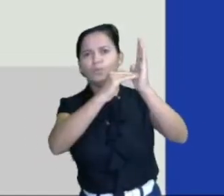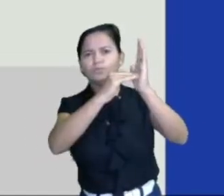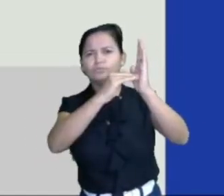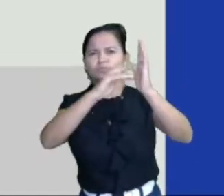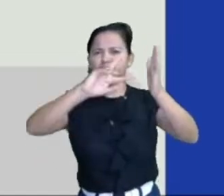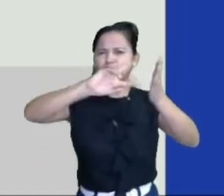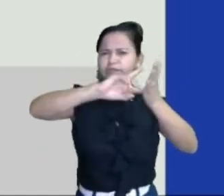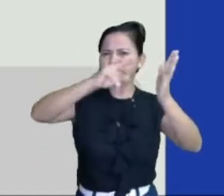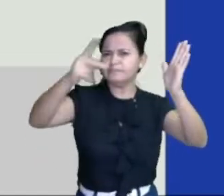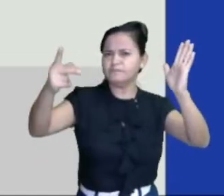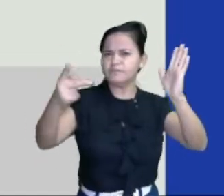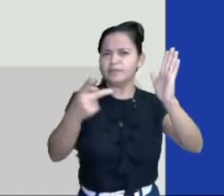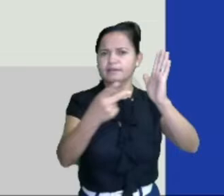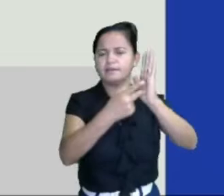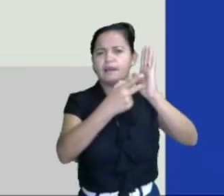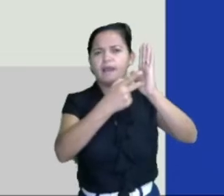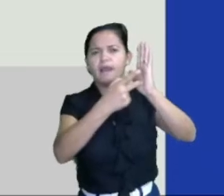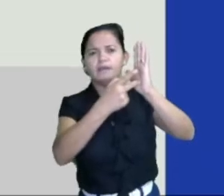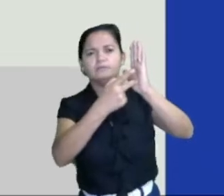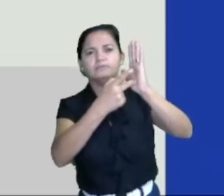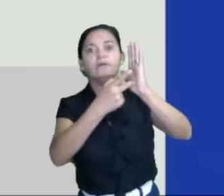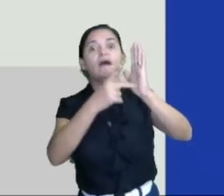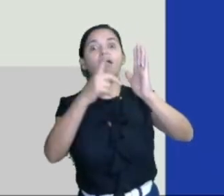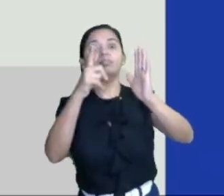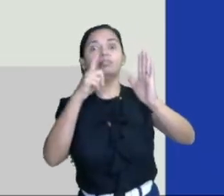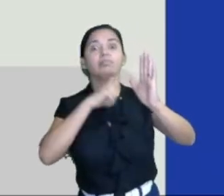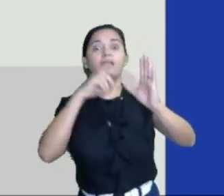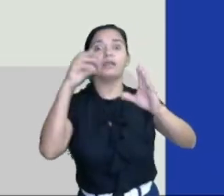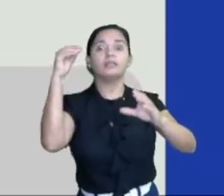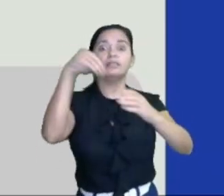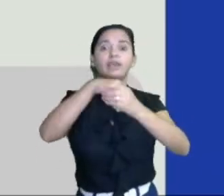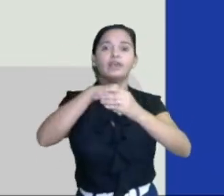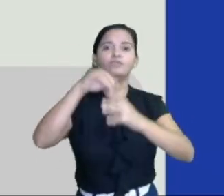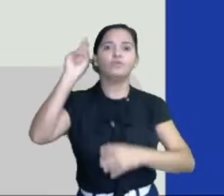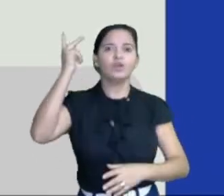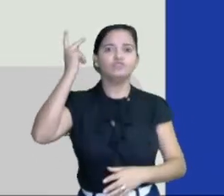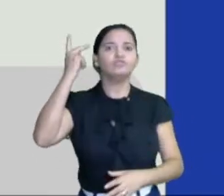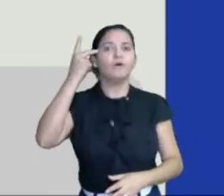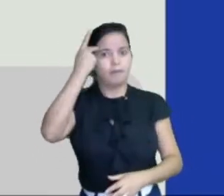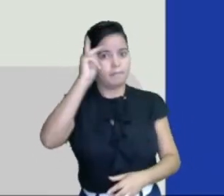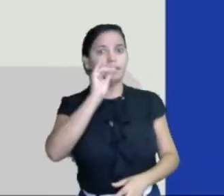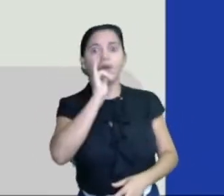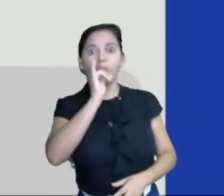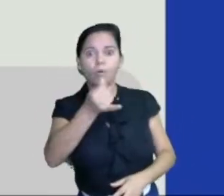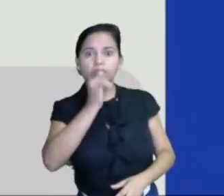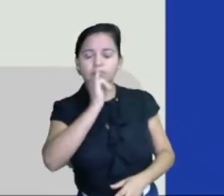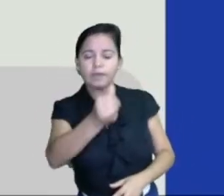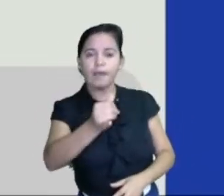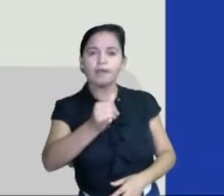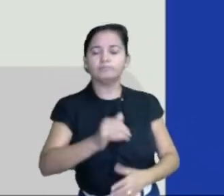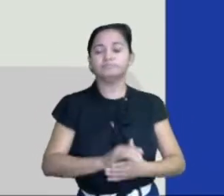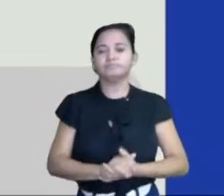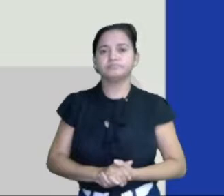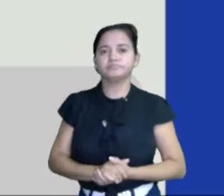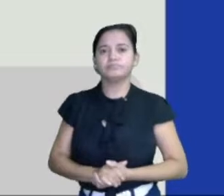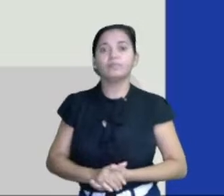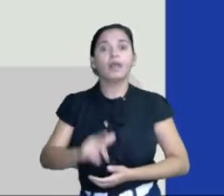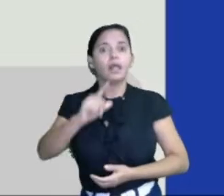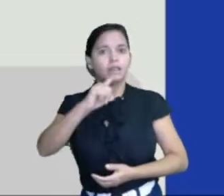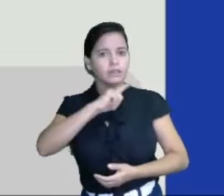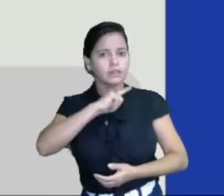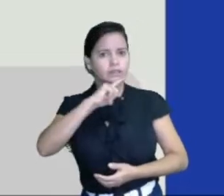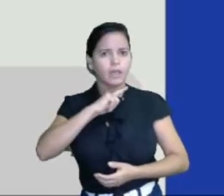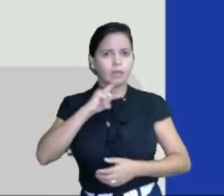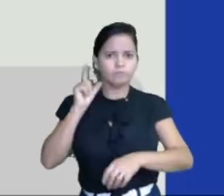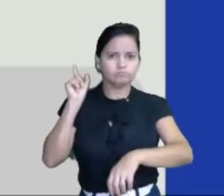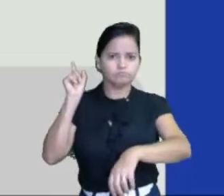seu significado, ela traz uma história para se contar. Ela conta a história de um